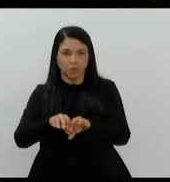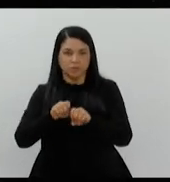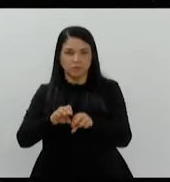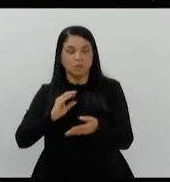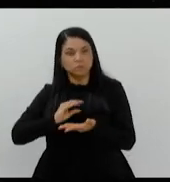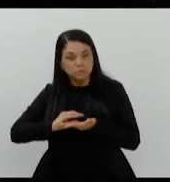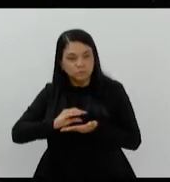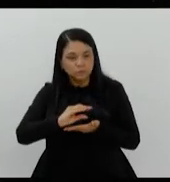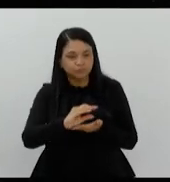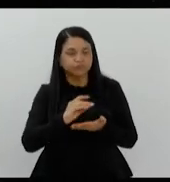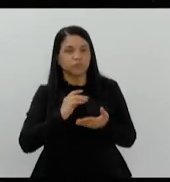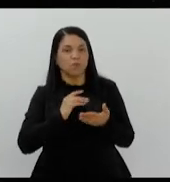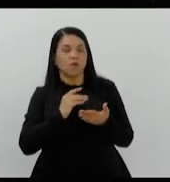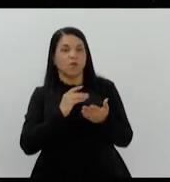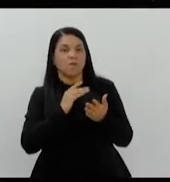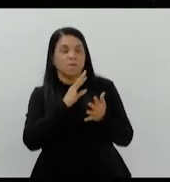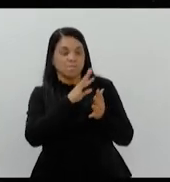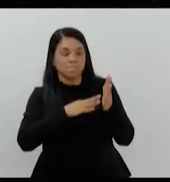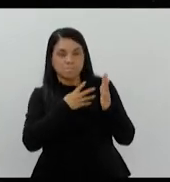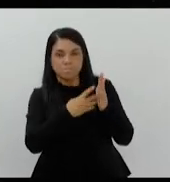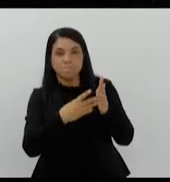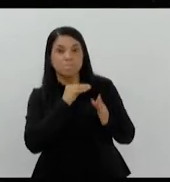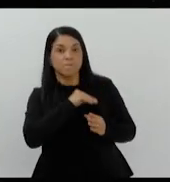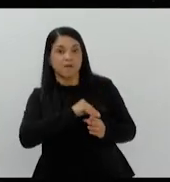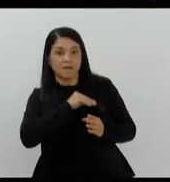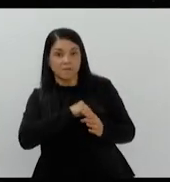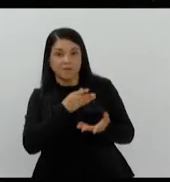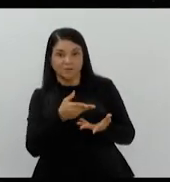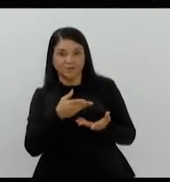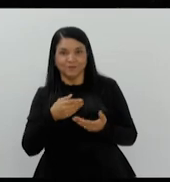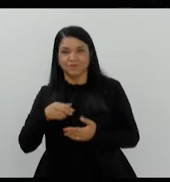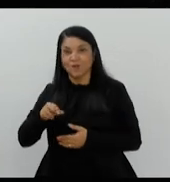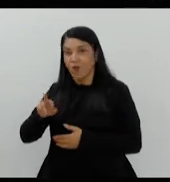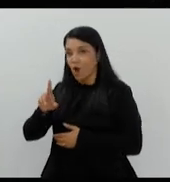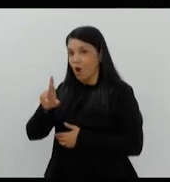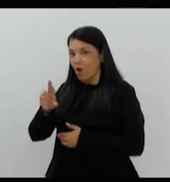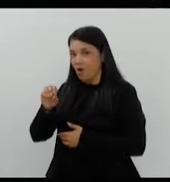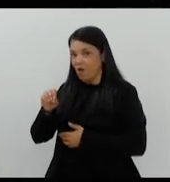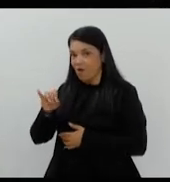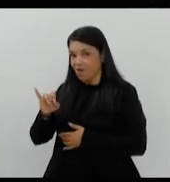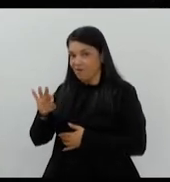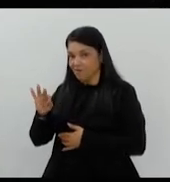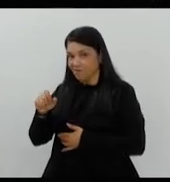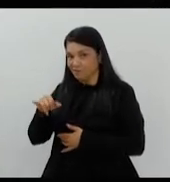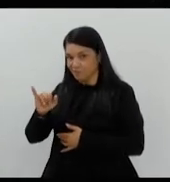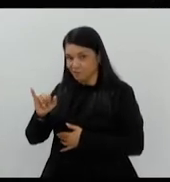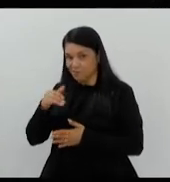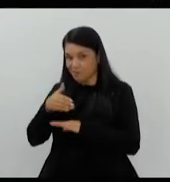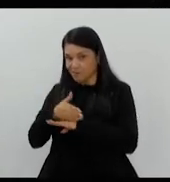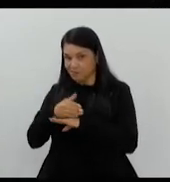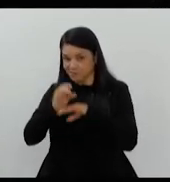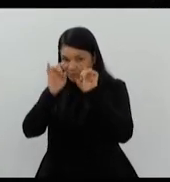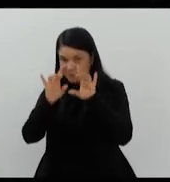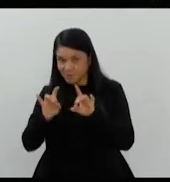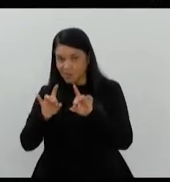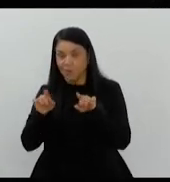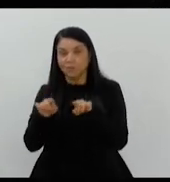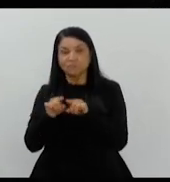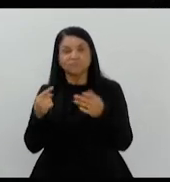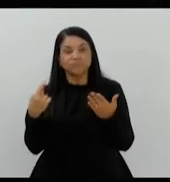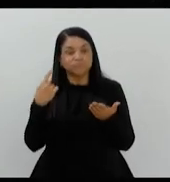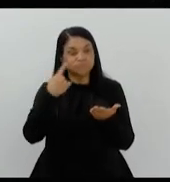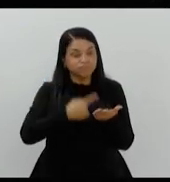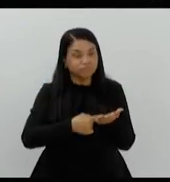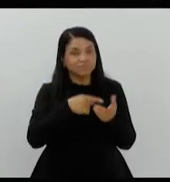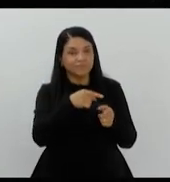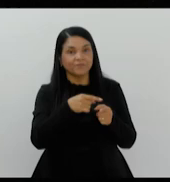as folhas de pagamento. E royalties participação especial está comprometido com o FECAM,